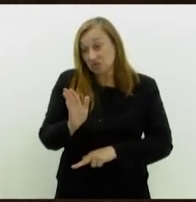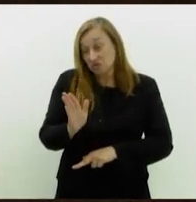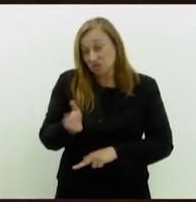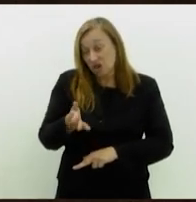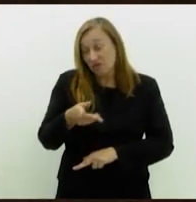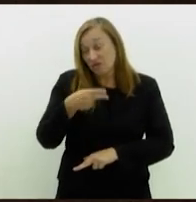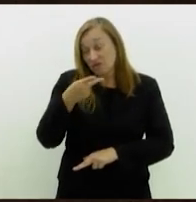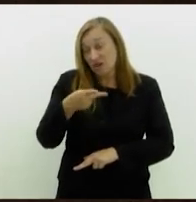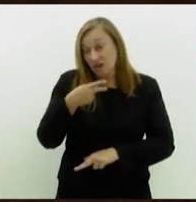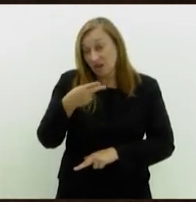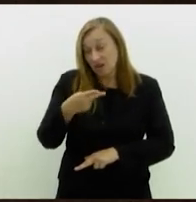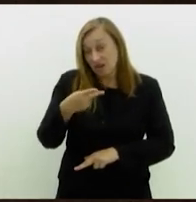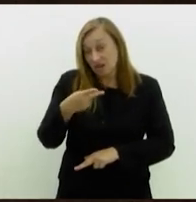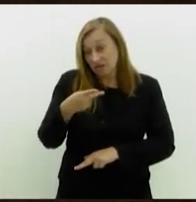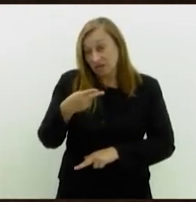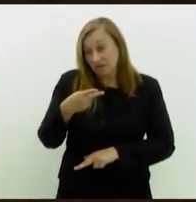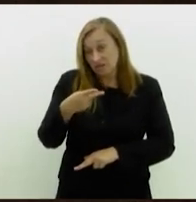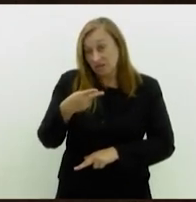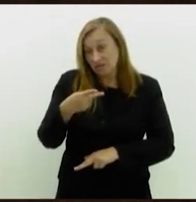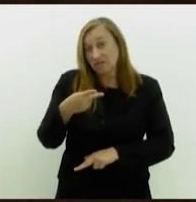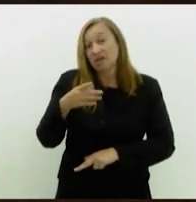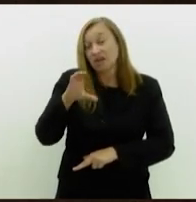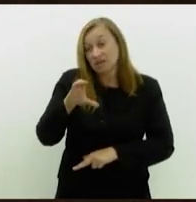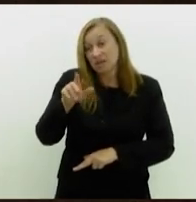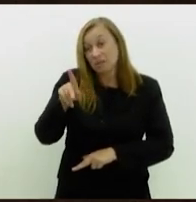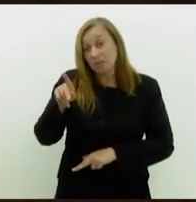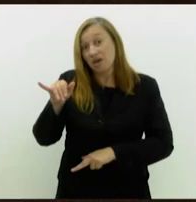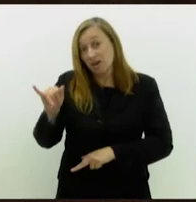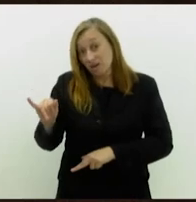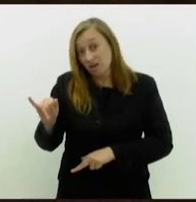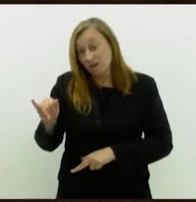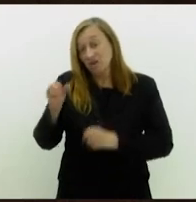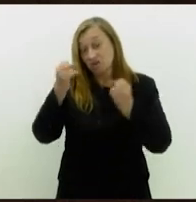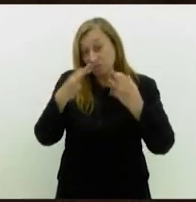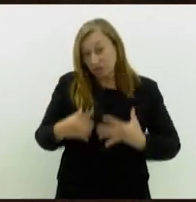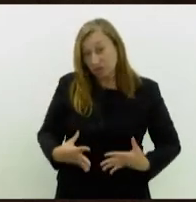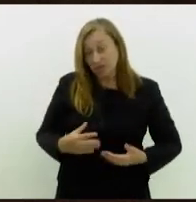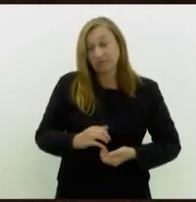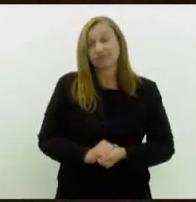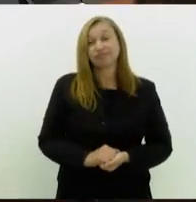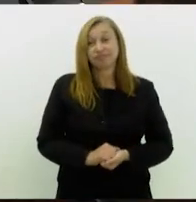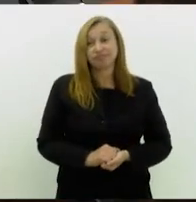abaixo pelos motivos aqui oralmente expostos